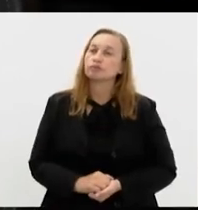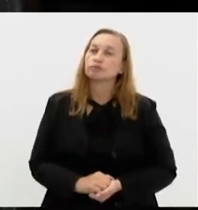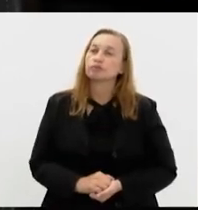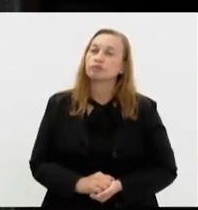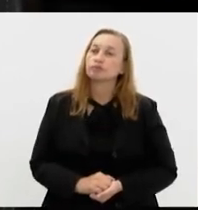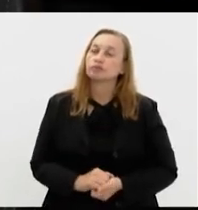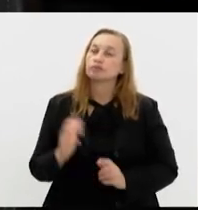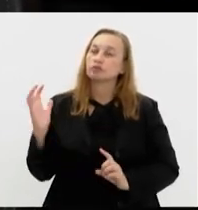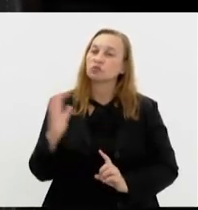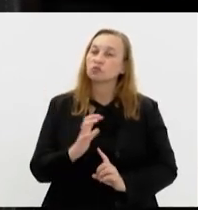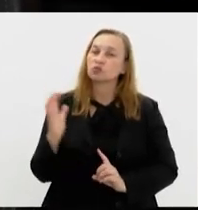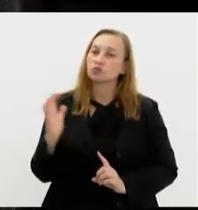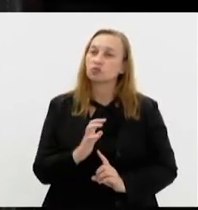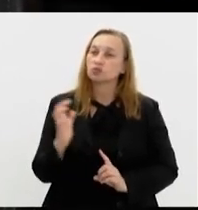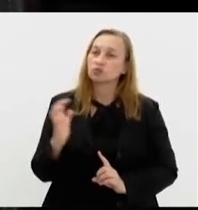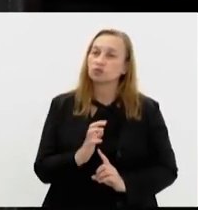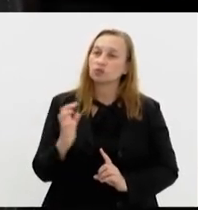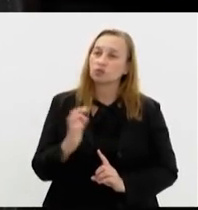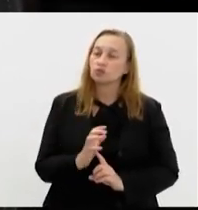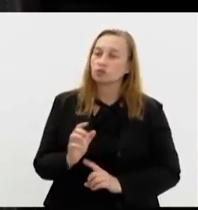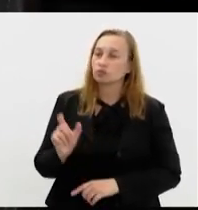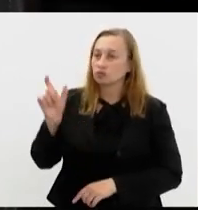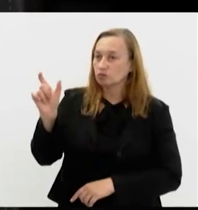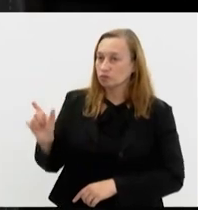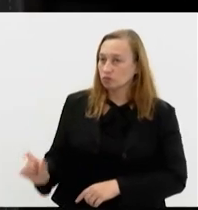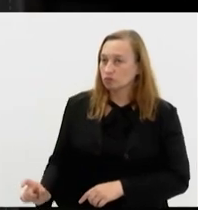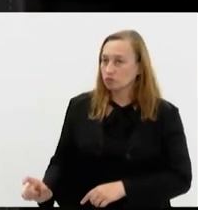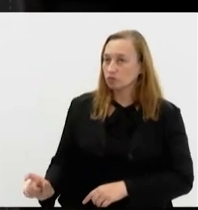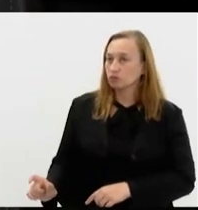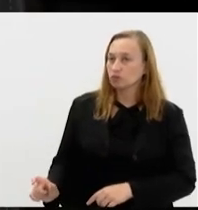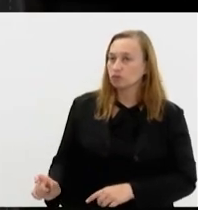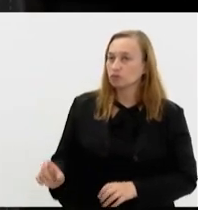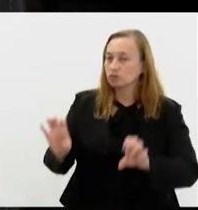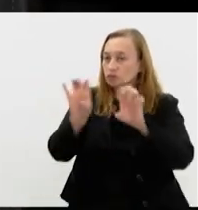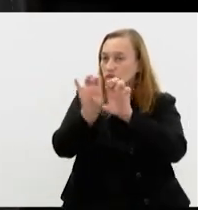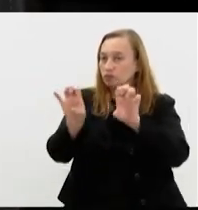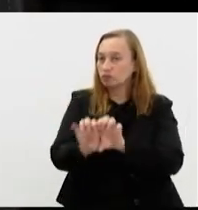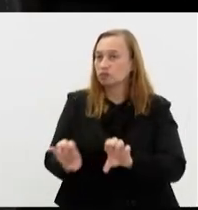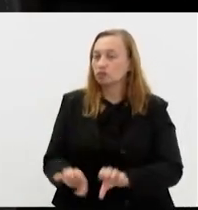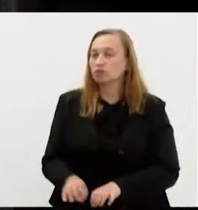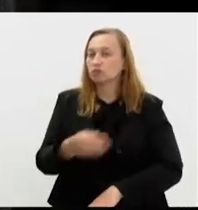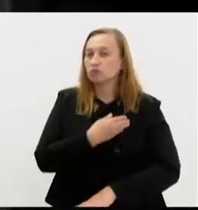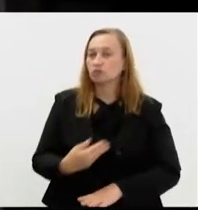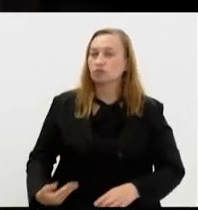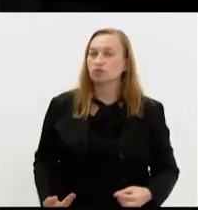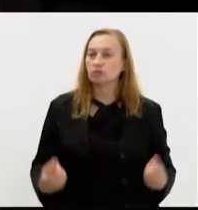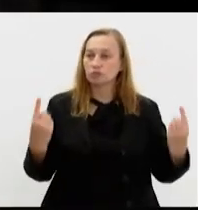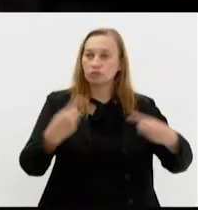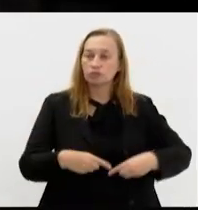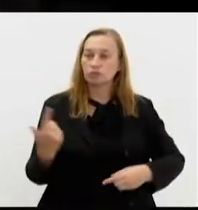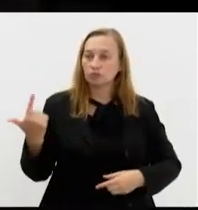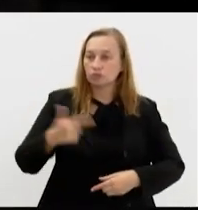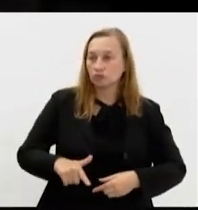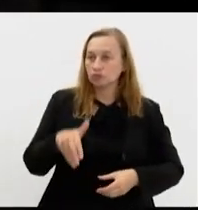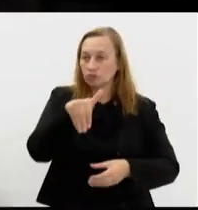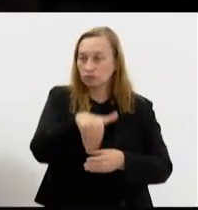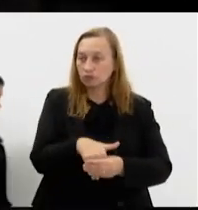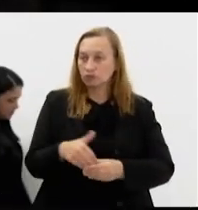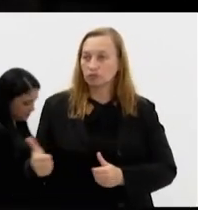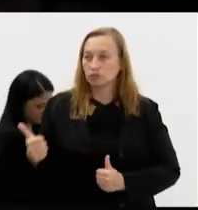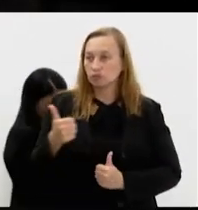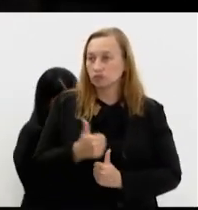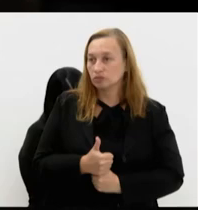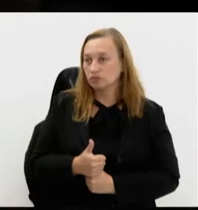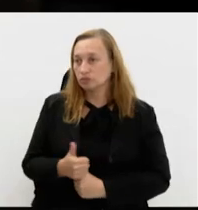influên daquelas pessoas que estejam na estrutura pública disputando a reeleição a propósito do tema